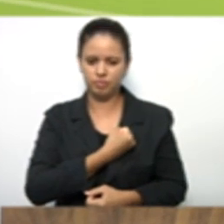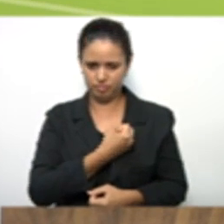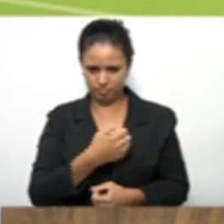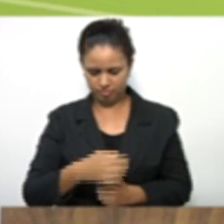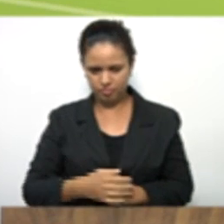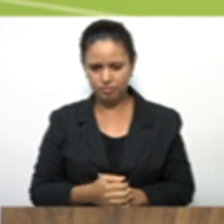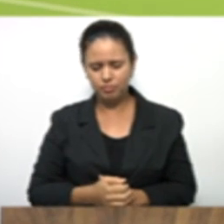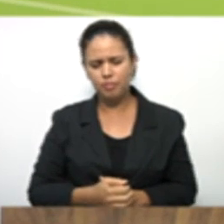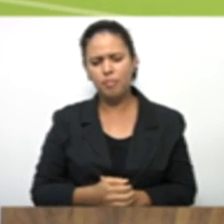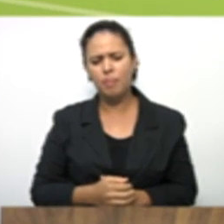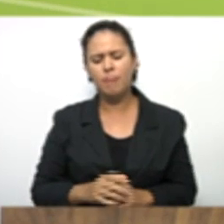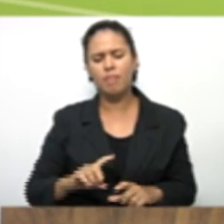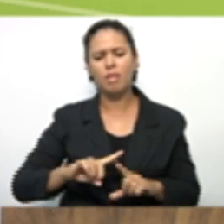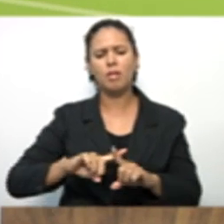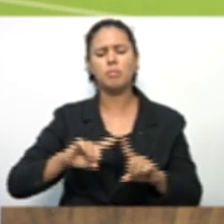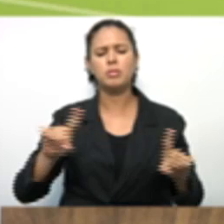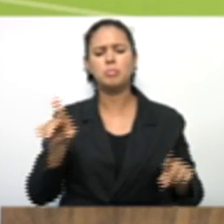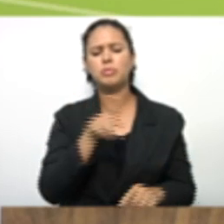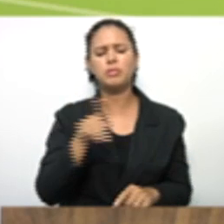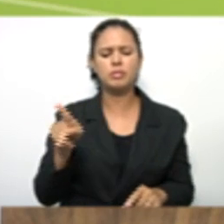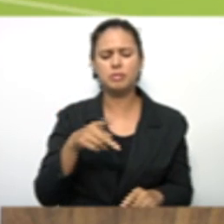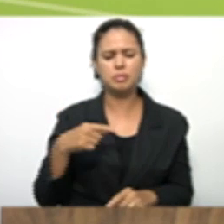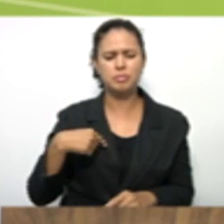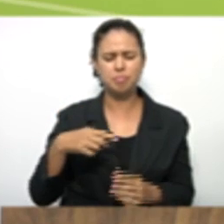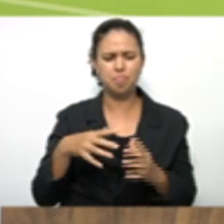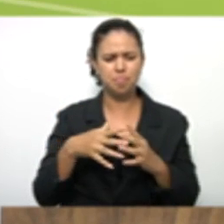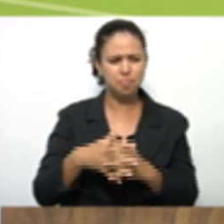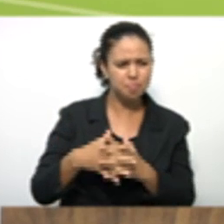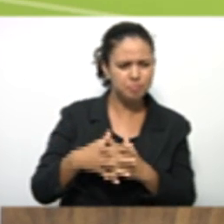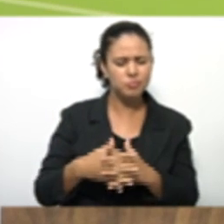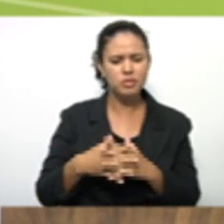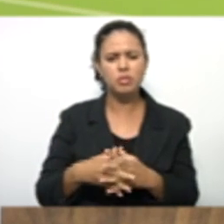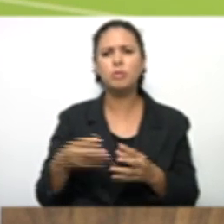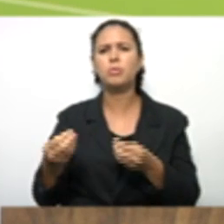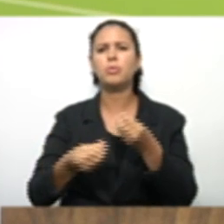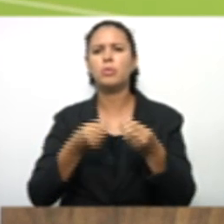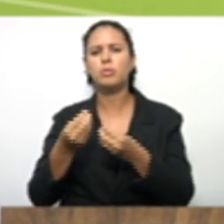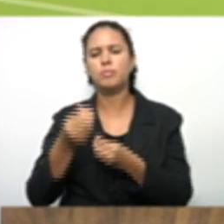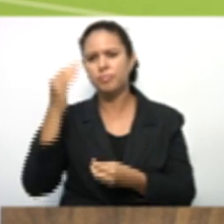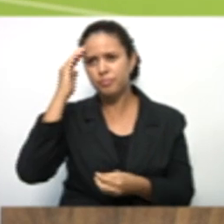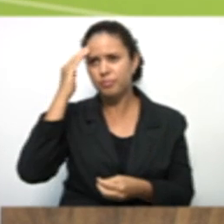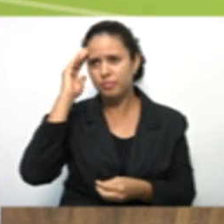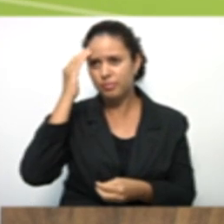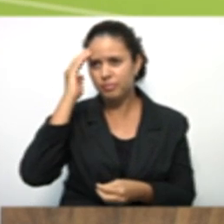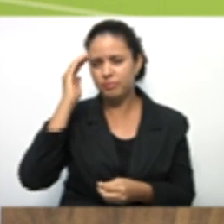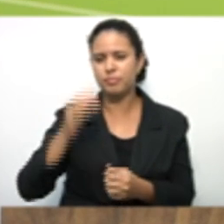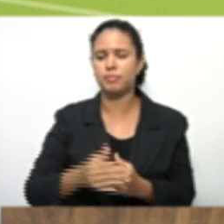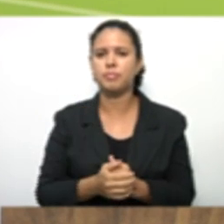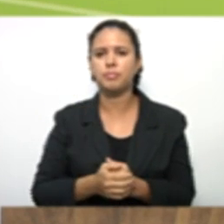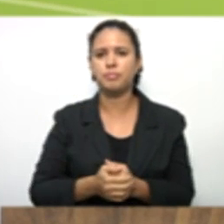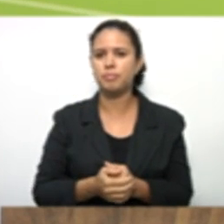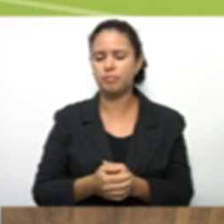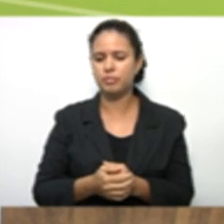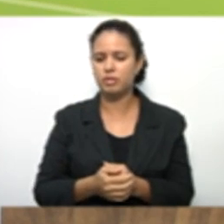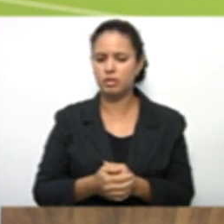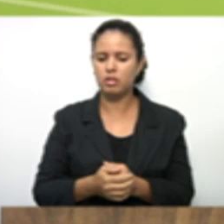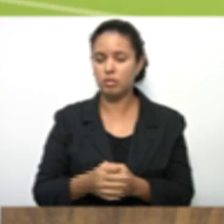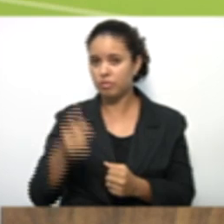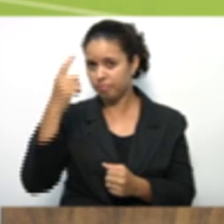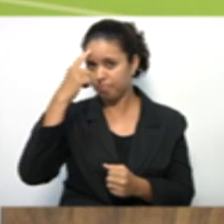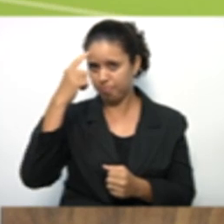Mas, professor, às vezes fica um pouquinho complicado. Como que a gente pode melhorar isso aqui? Vamos pensar de novo aqui